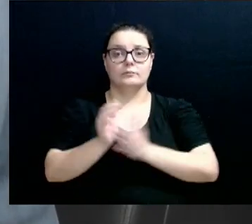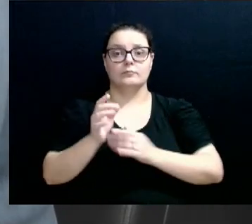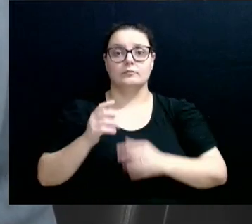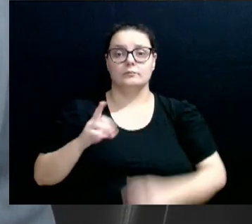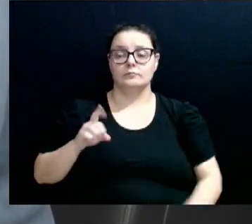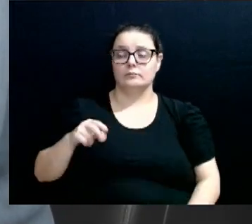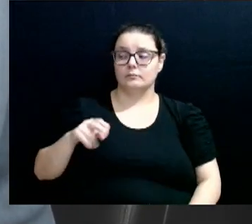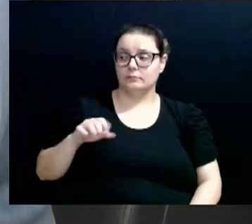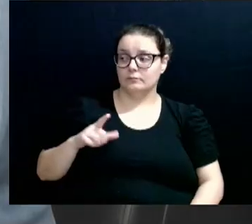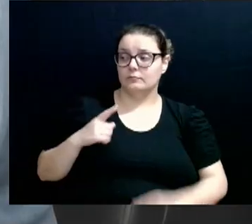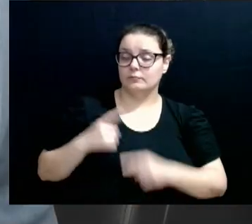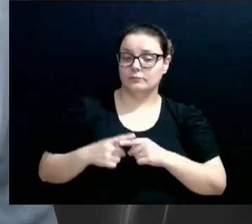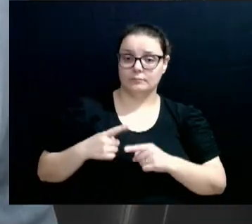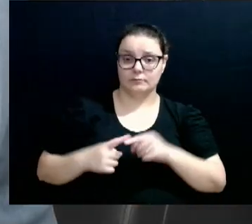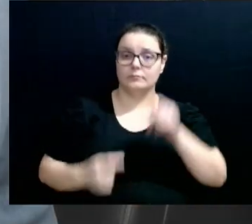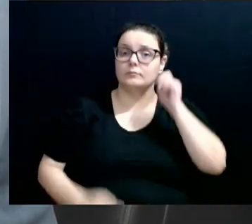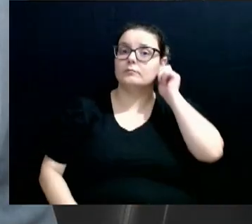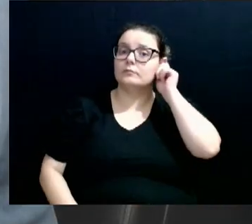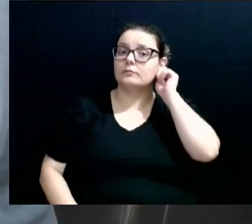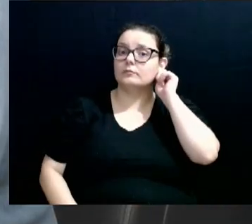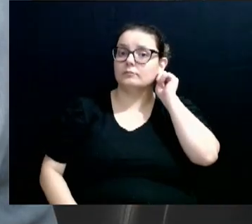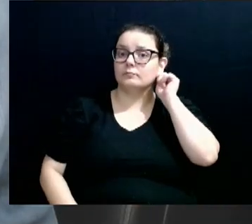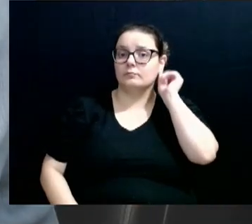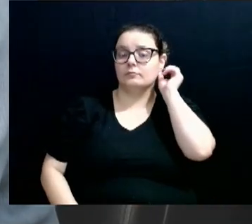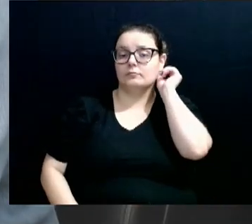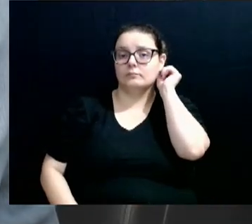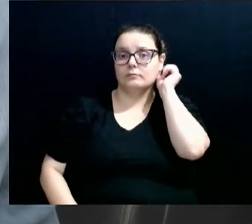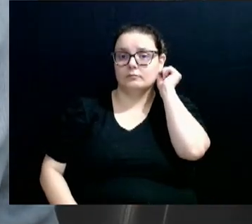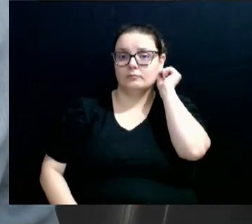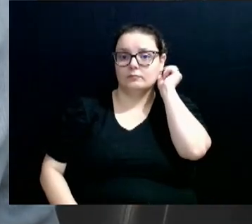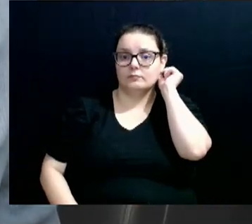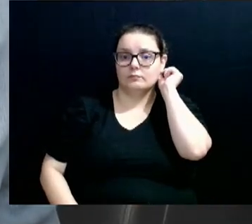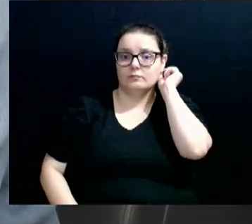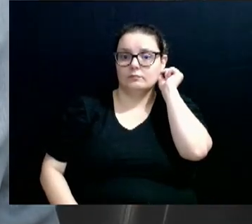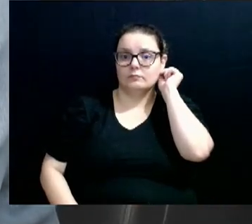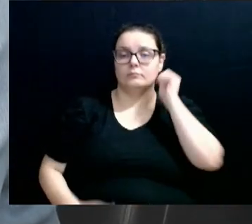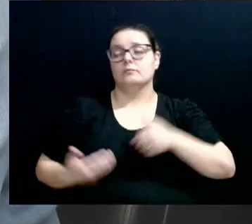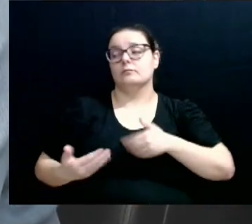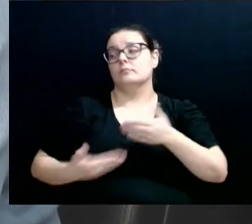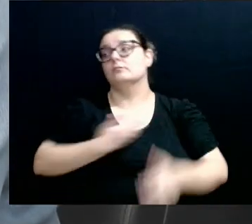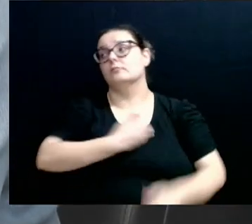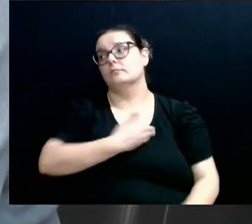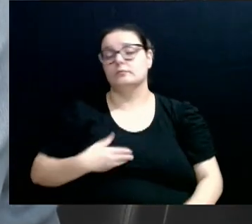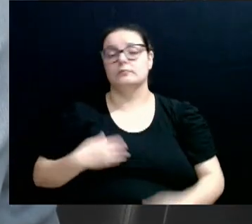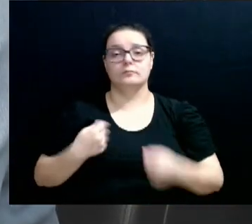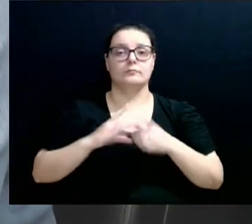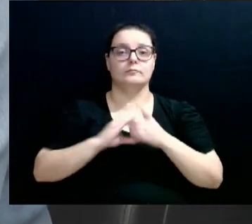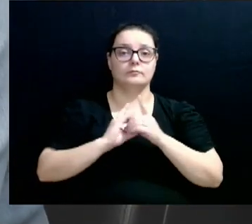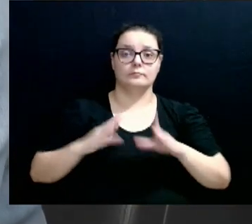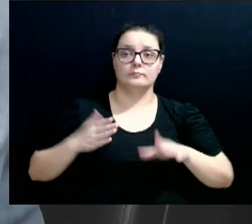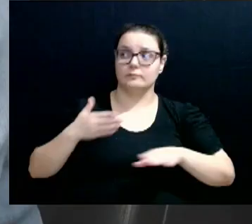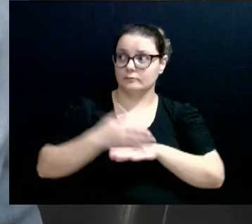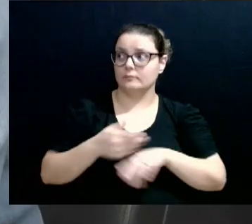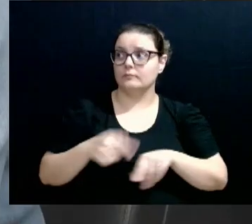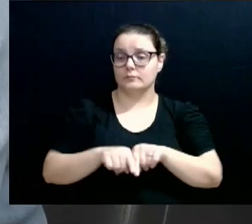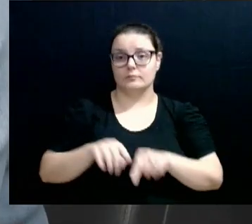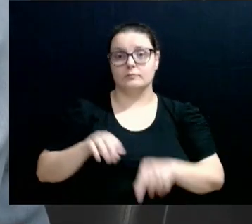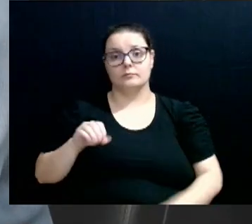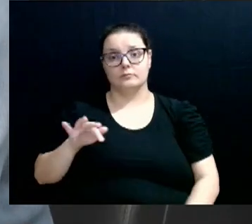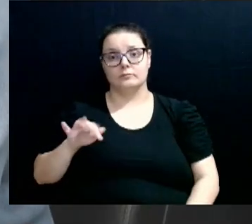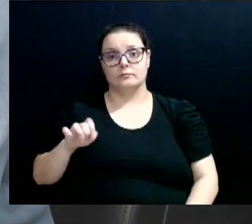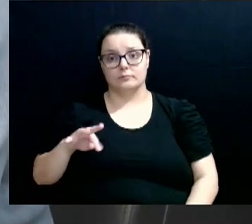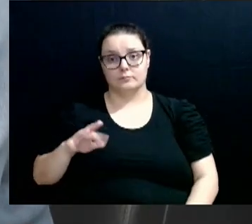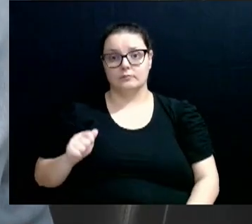o serviço público também precisa ser democratizado, né? O acesso, mas também a oferta. E a